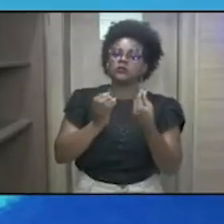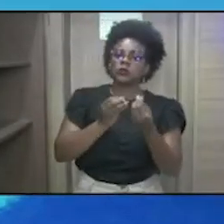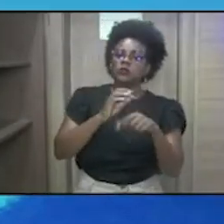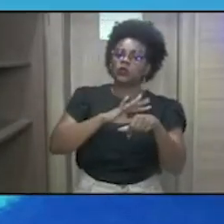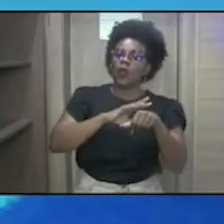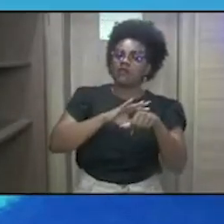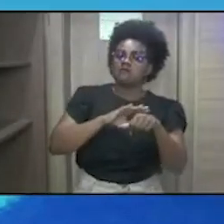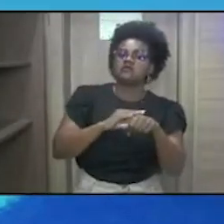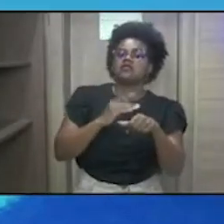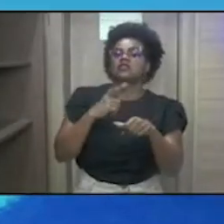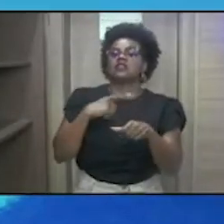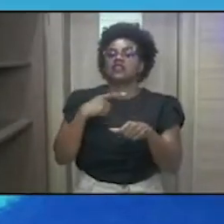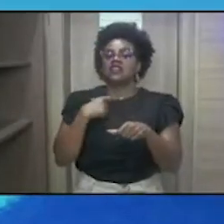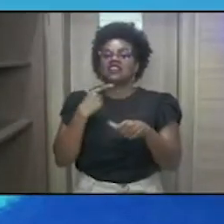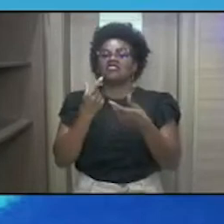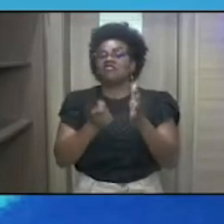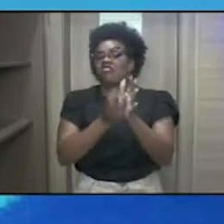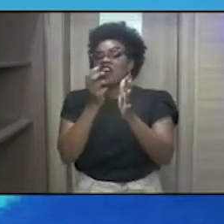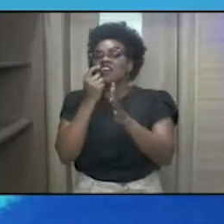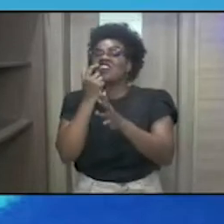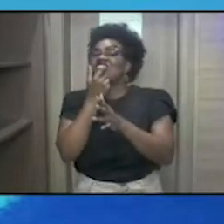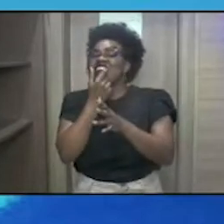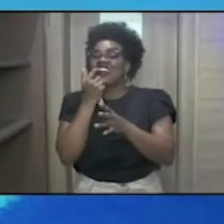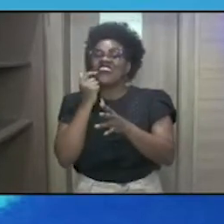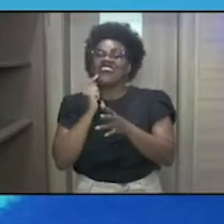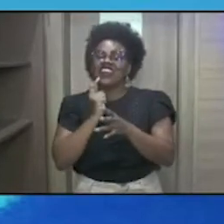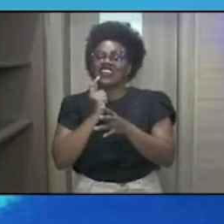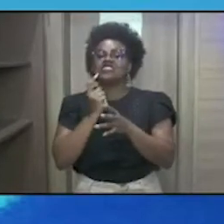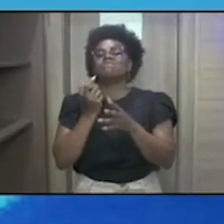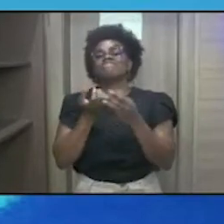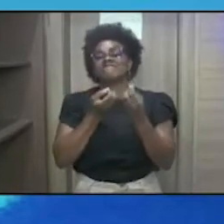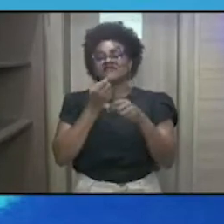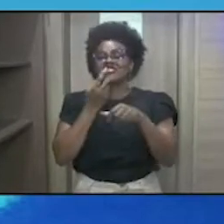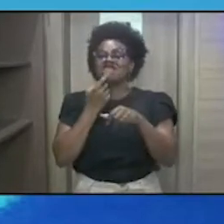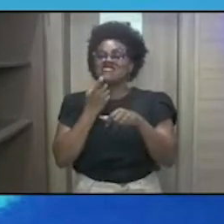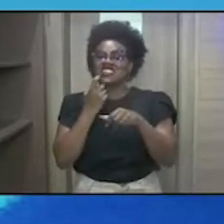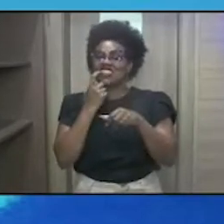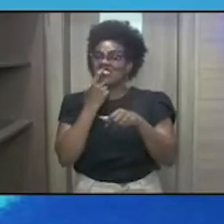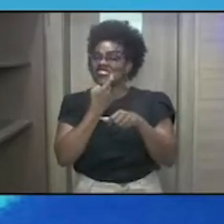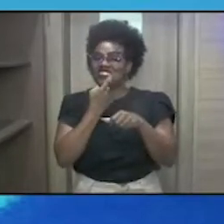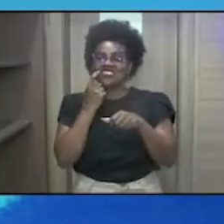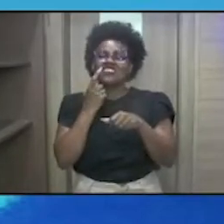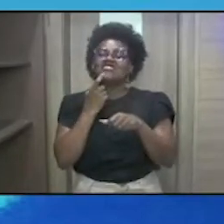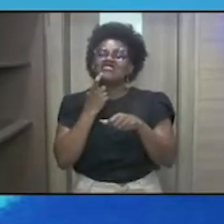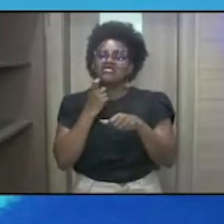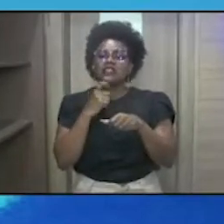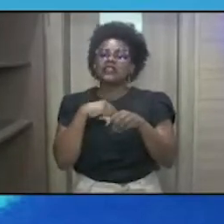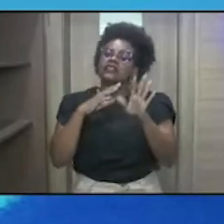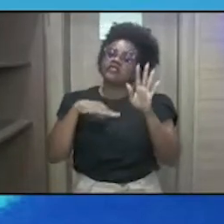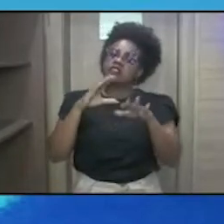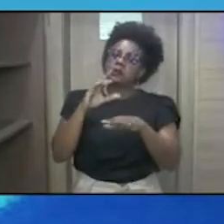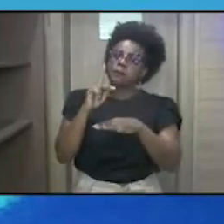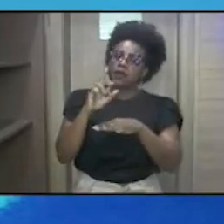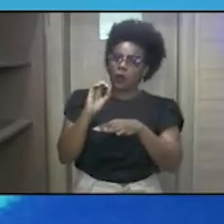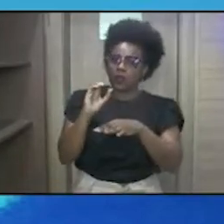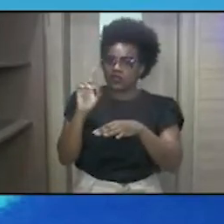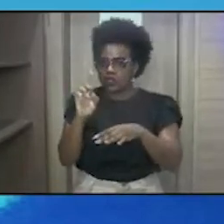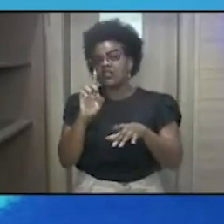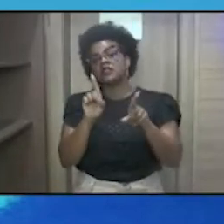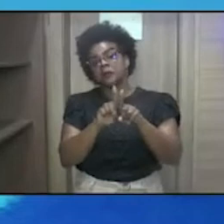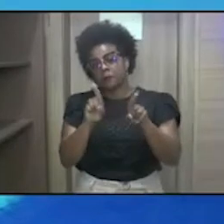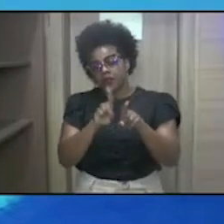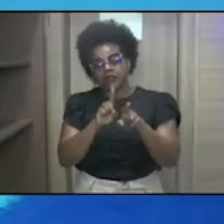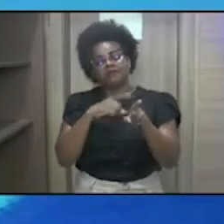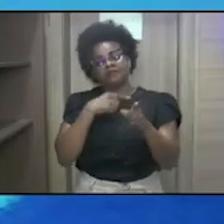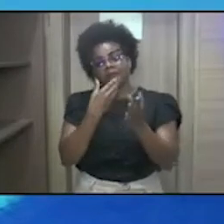doenças periodontais, que são dos tecidos ao redor da gengiva, que, ainda que não estejam no CPOD, vão apontar, né, o avanço também